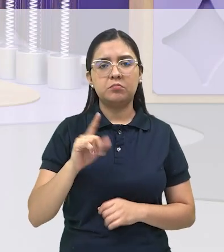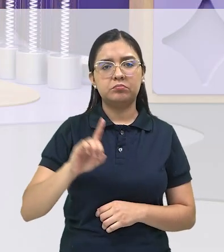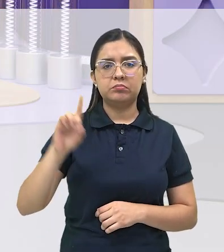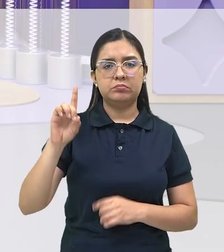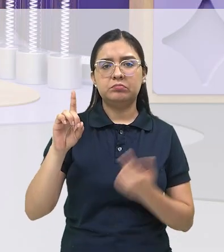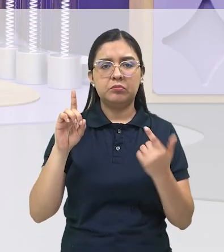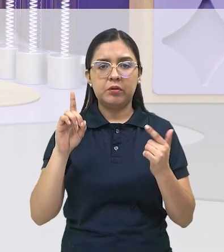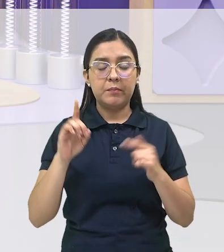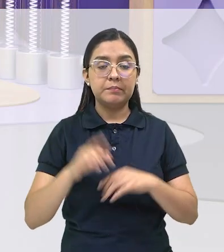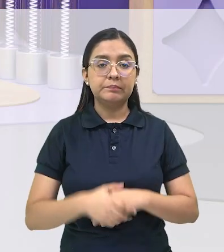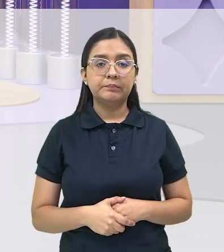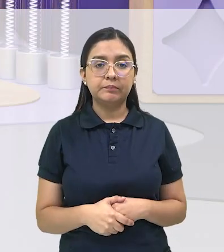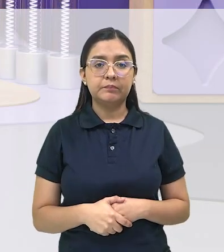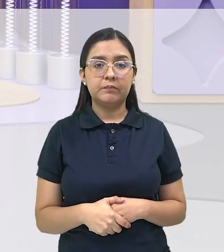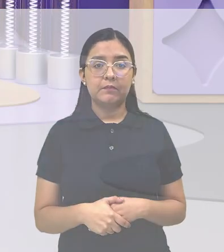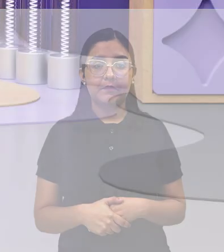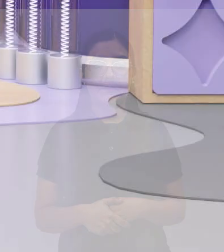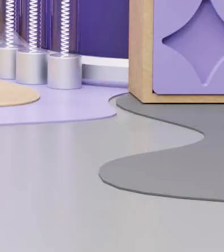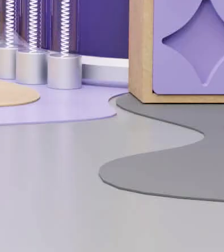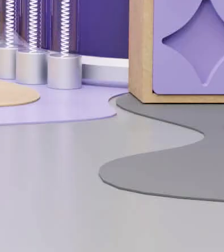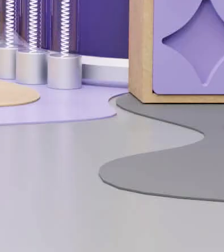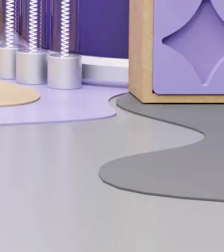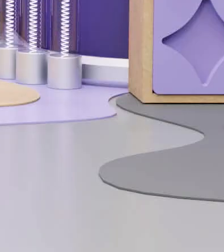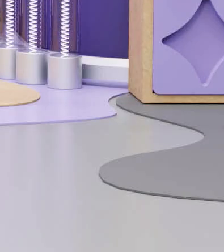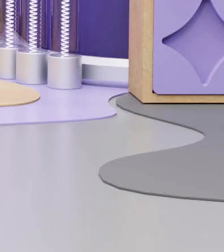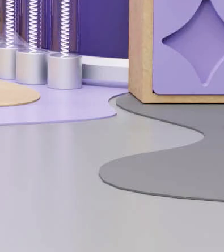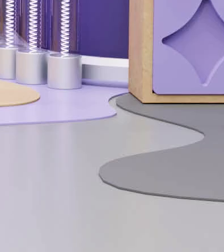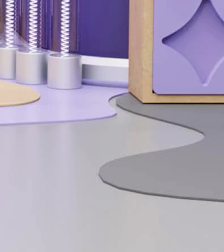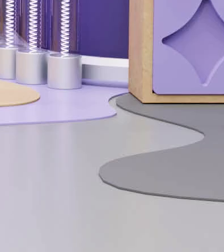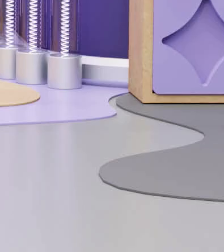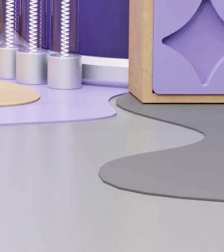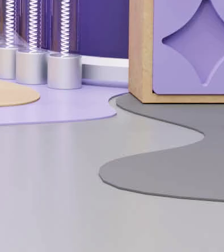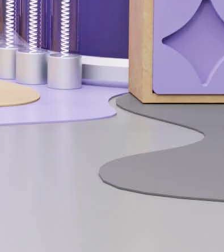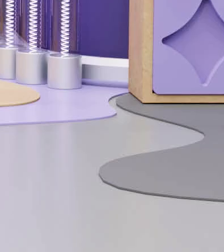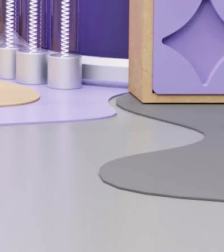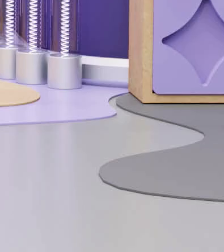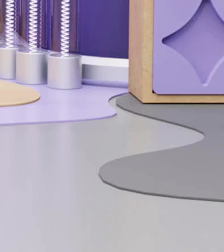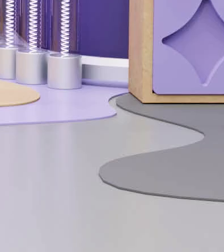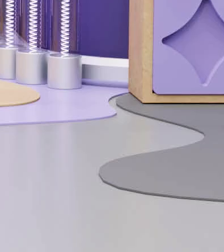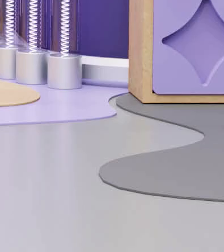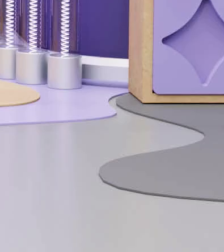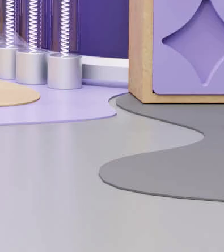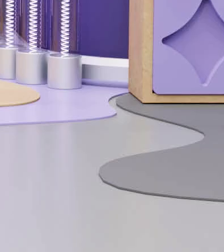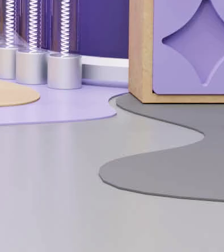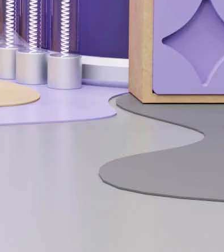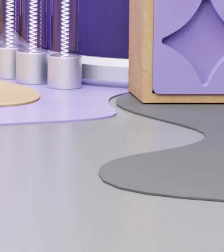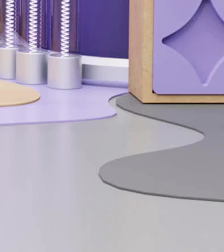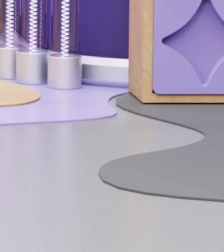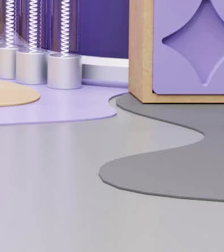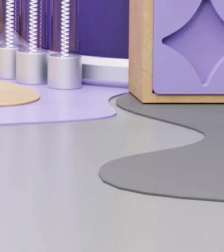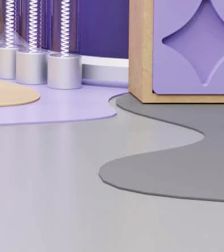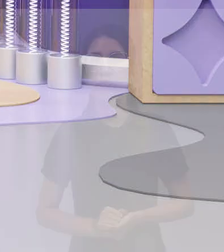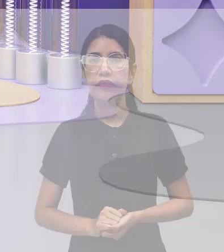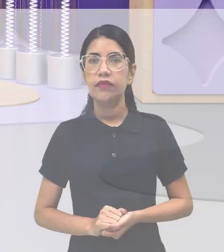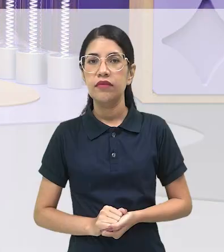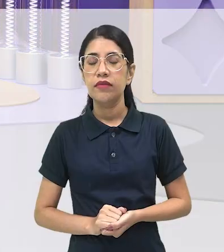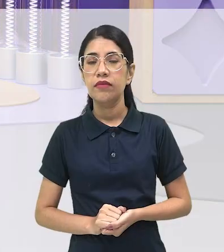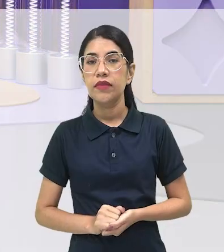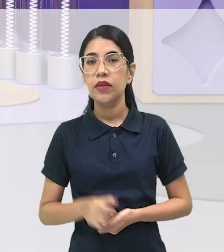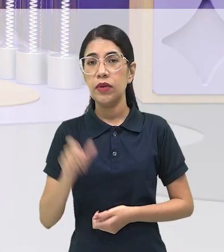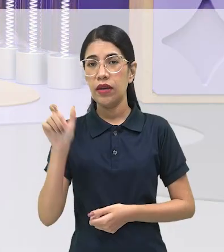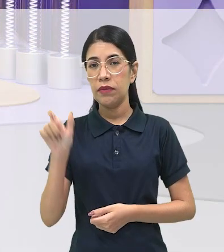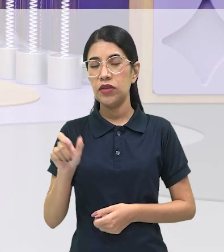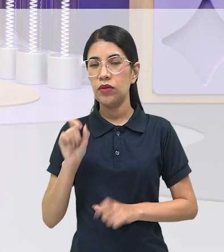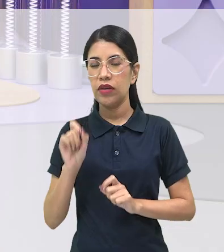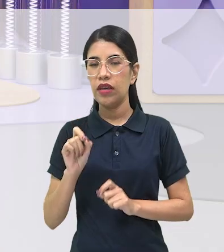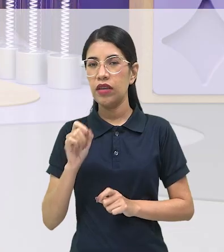não existisse. Né? Então o agnóstico é essa pessoa que está pouco preocupada se Deus existe